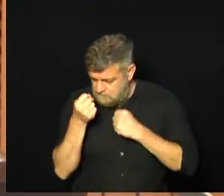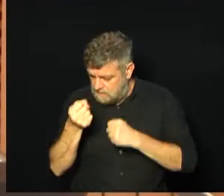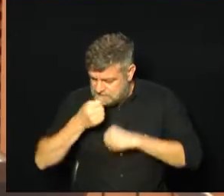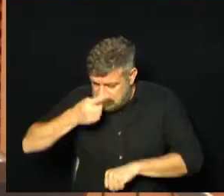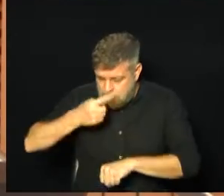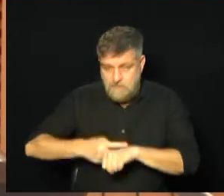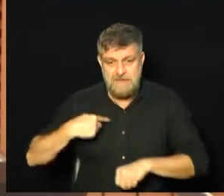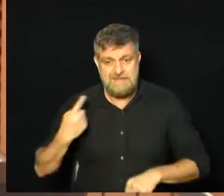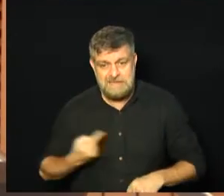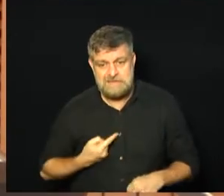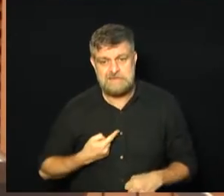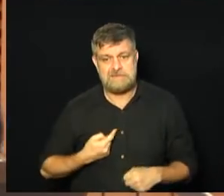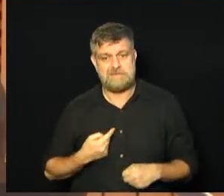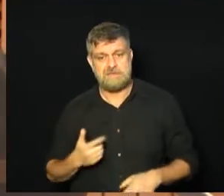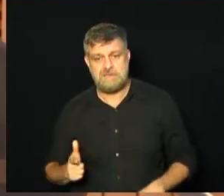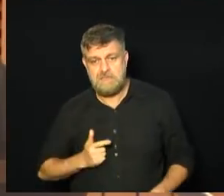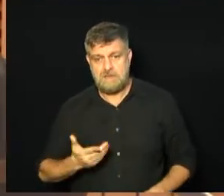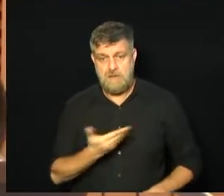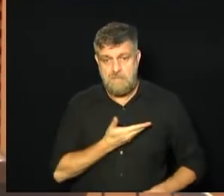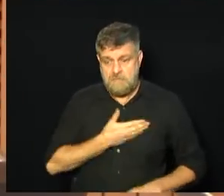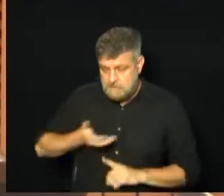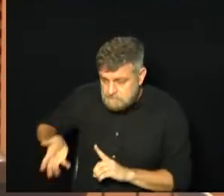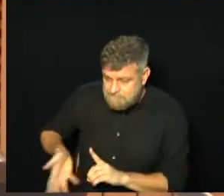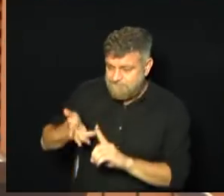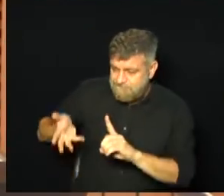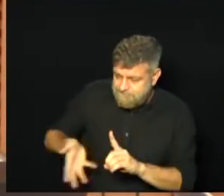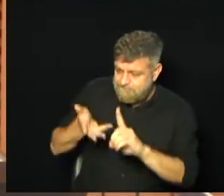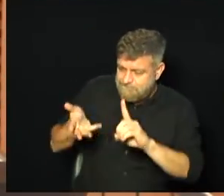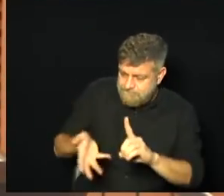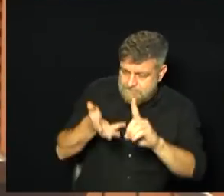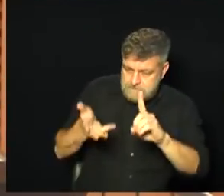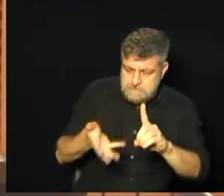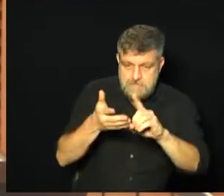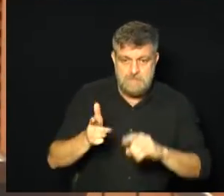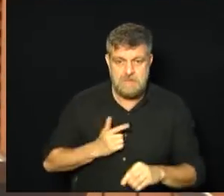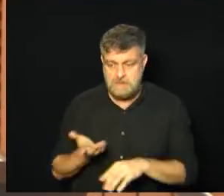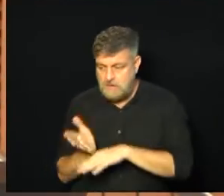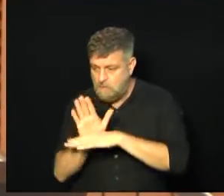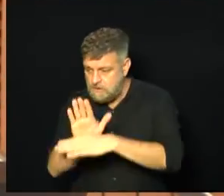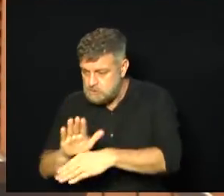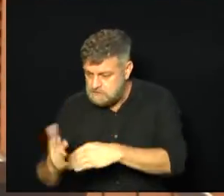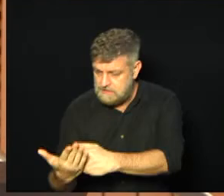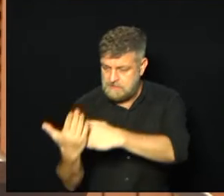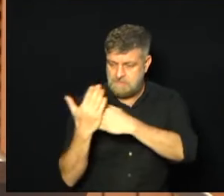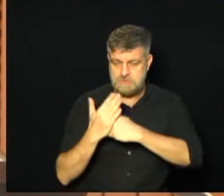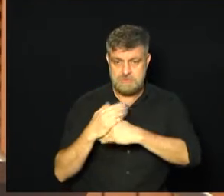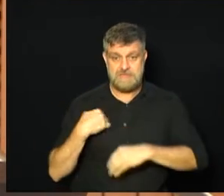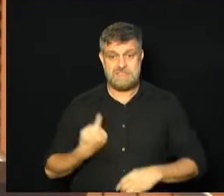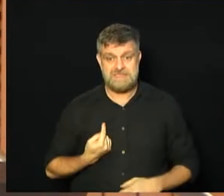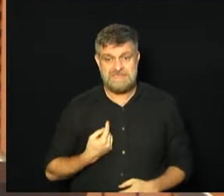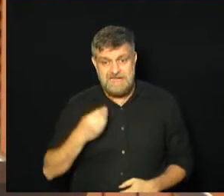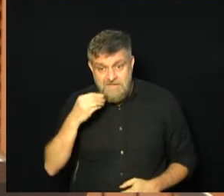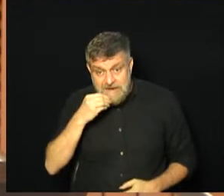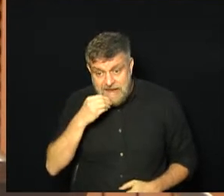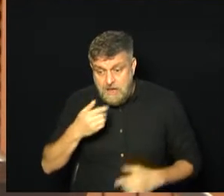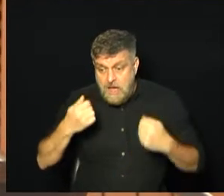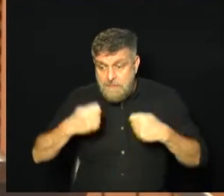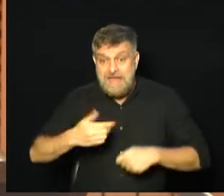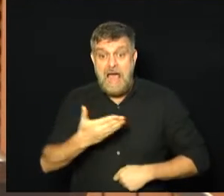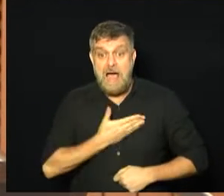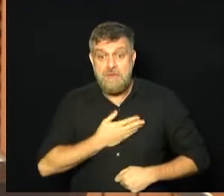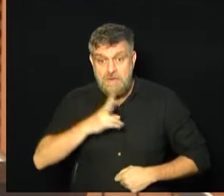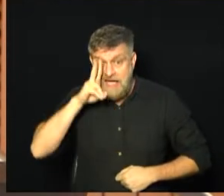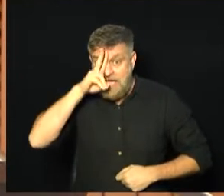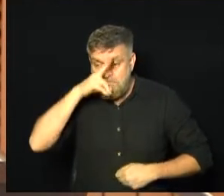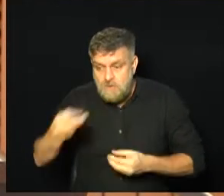gente dá umas quedinhas, a gente tem uns amigos, outros que a gente, nesses momentos, acaba um ajudando o outro, né, fortalecendo, e a gente precisa disso no dia a dia.